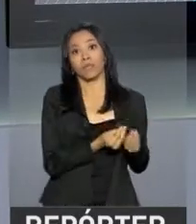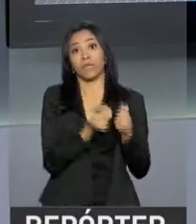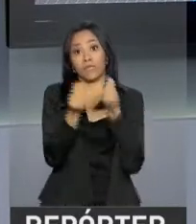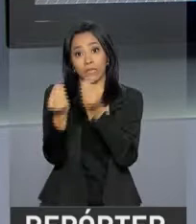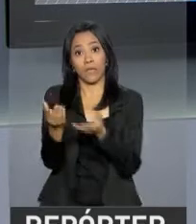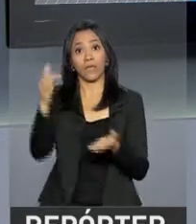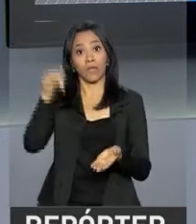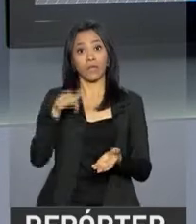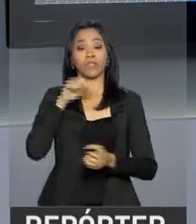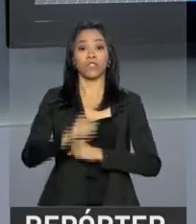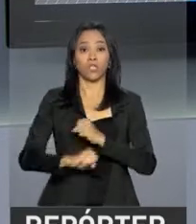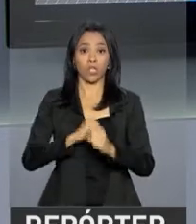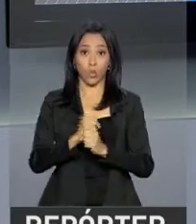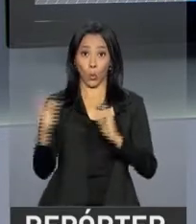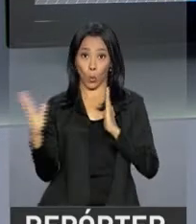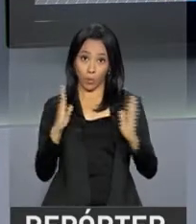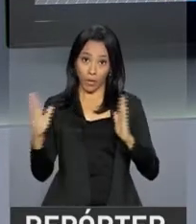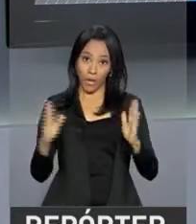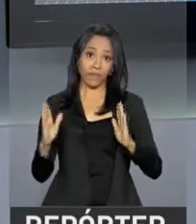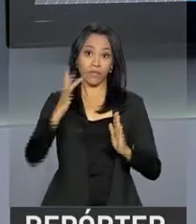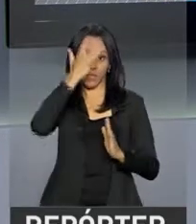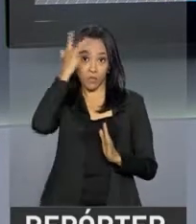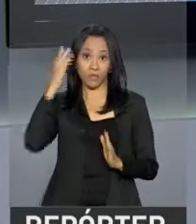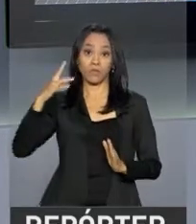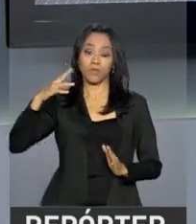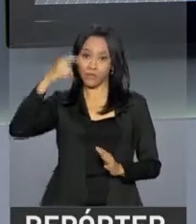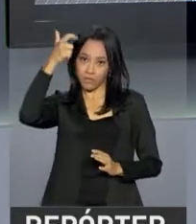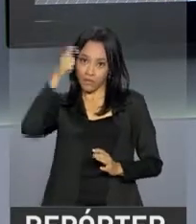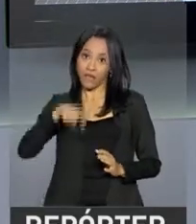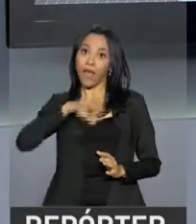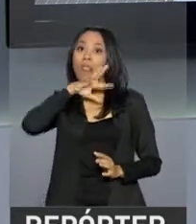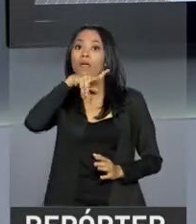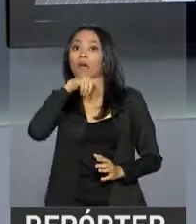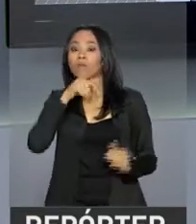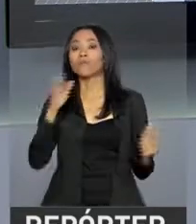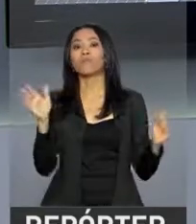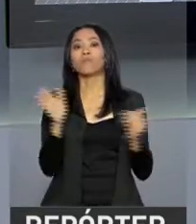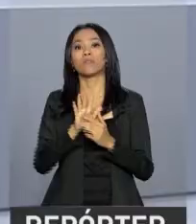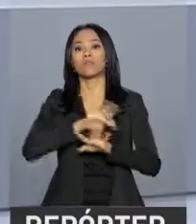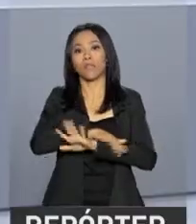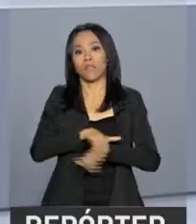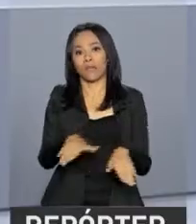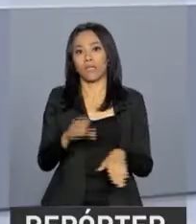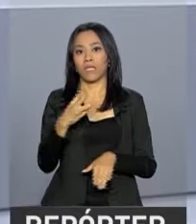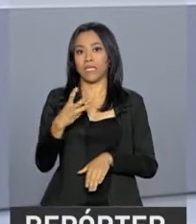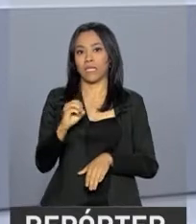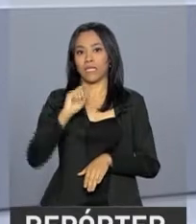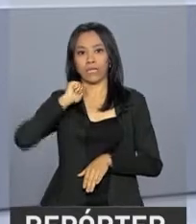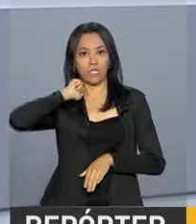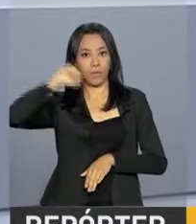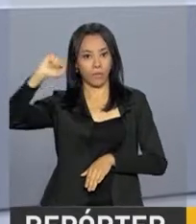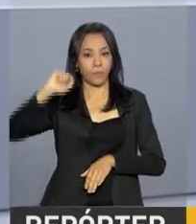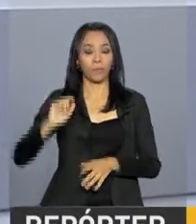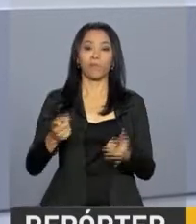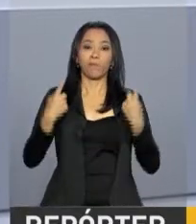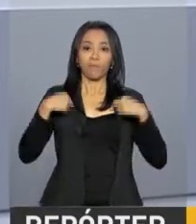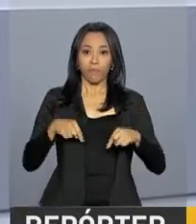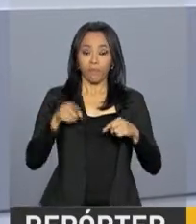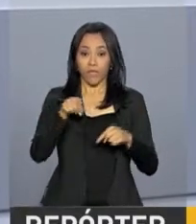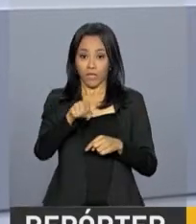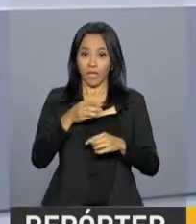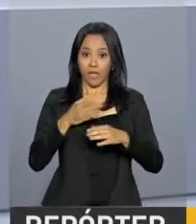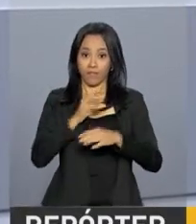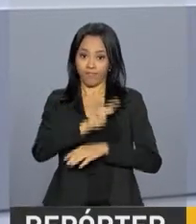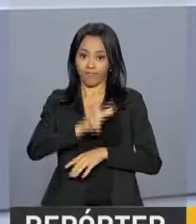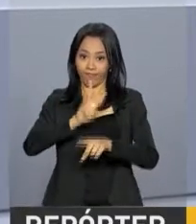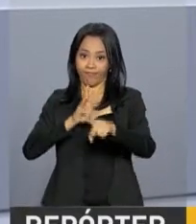o prazo para que as pessoas físicas prestem contas ao leão termina em 30 de abril no site da receita federal você encontra